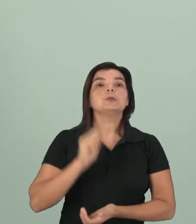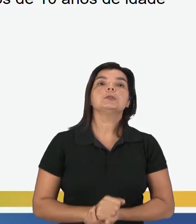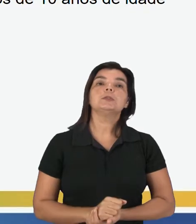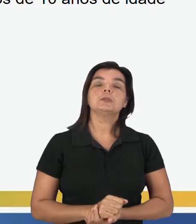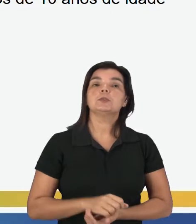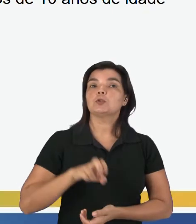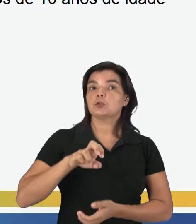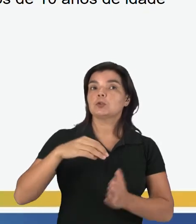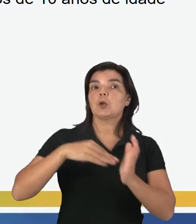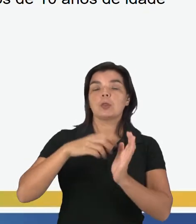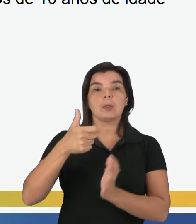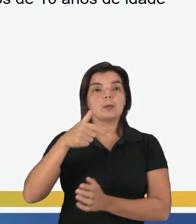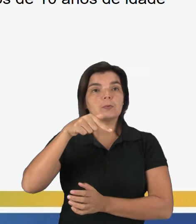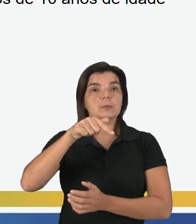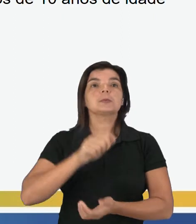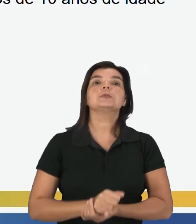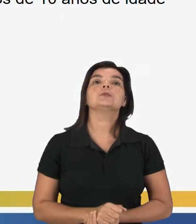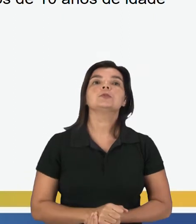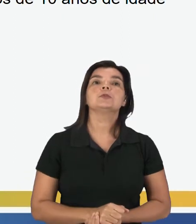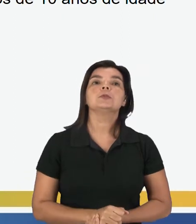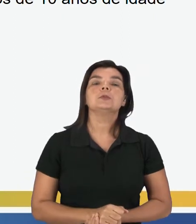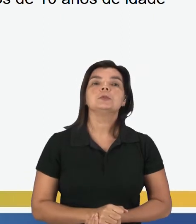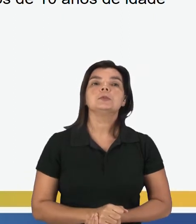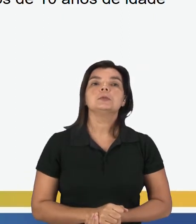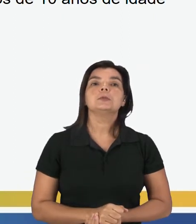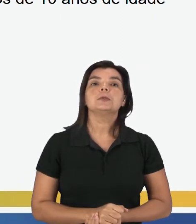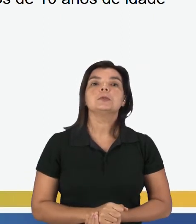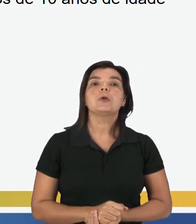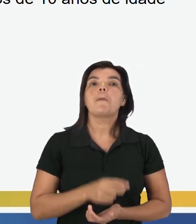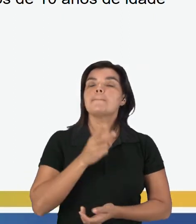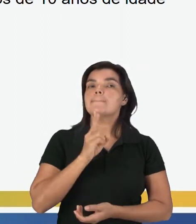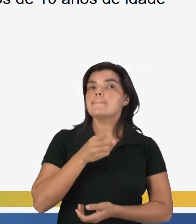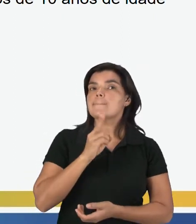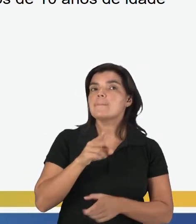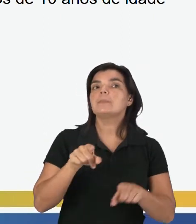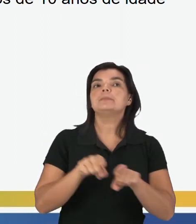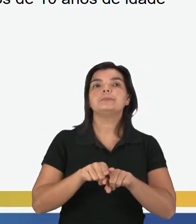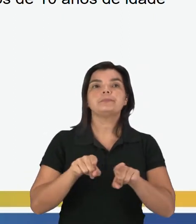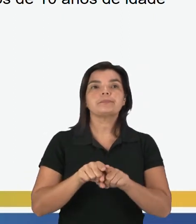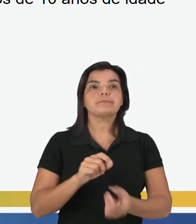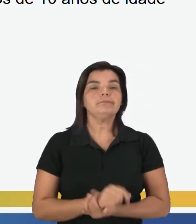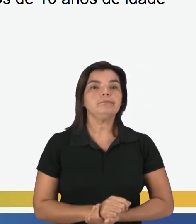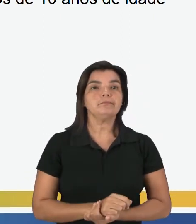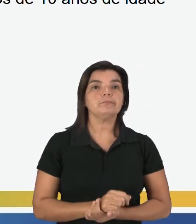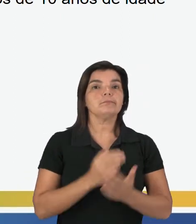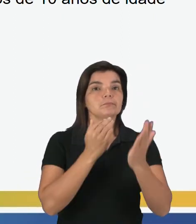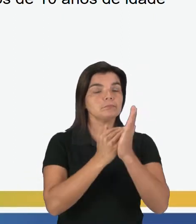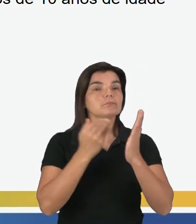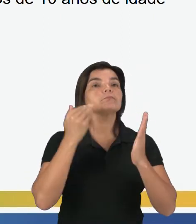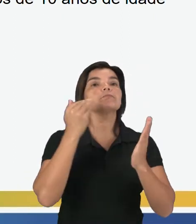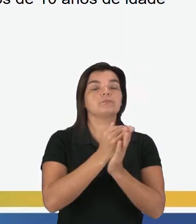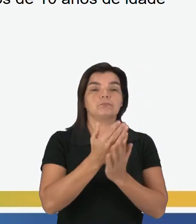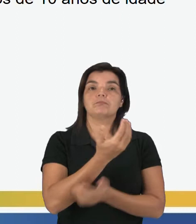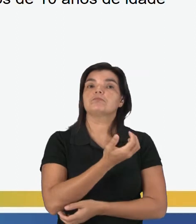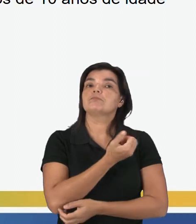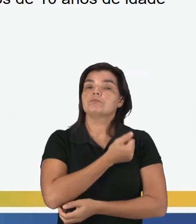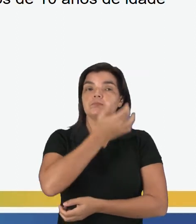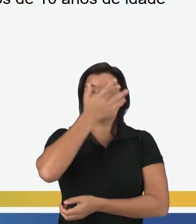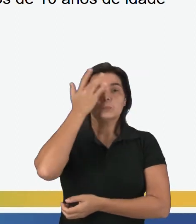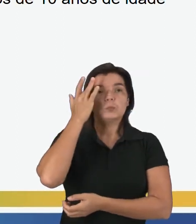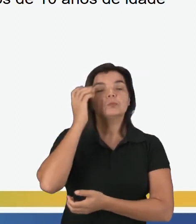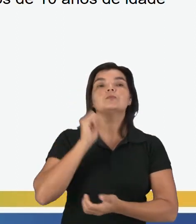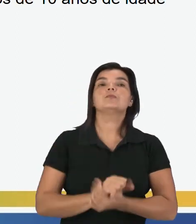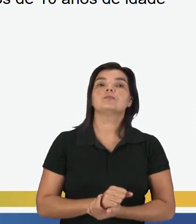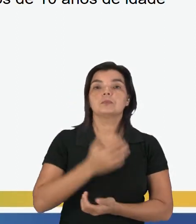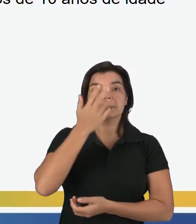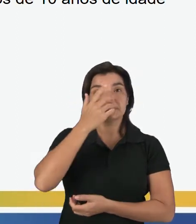5 a 17 anos. E nessa mesma faixa etária, o número de pessoas,